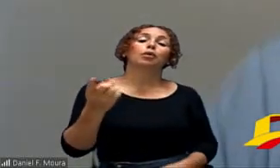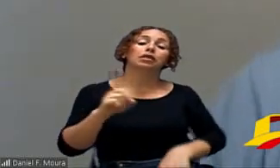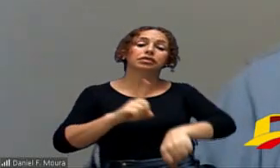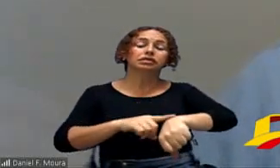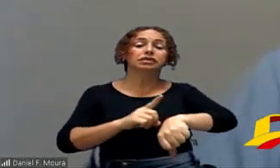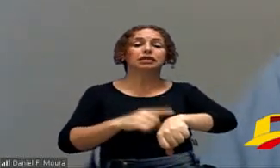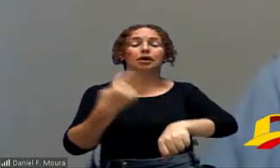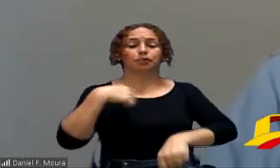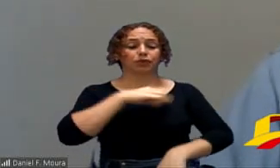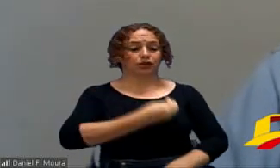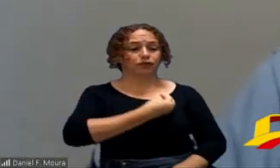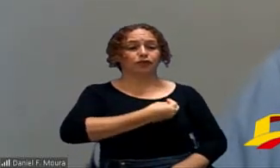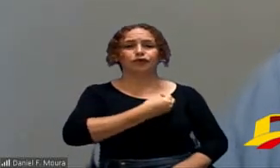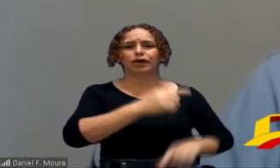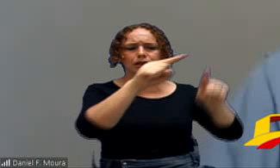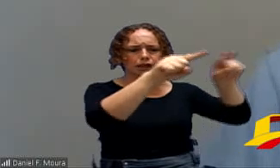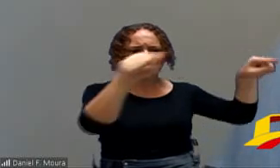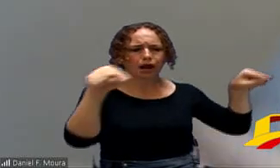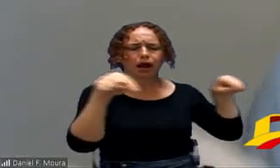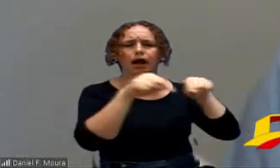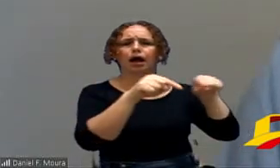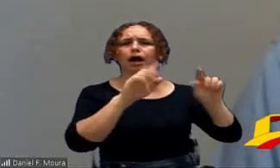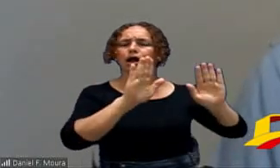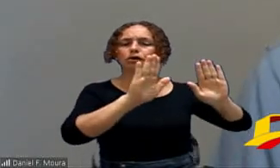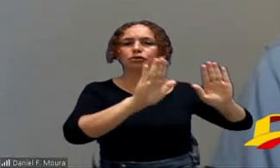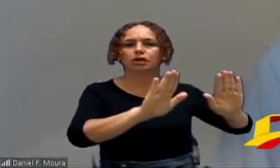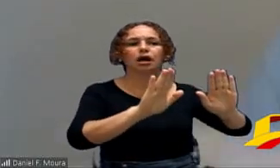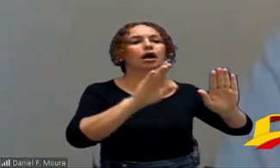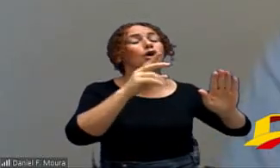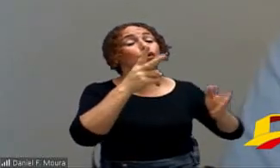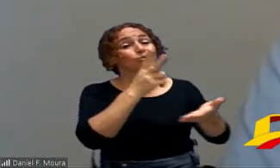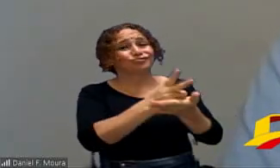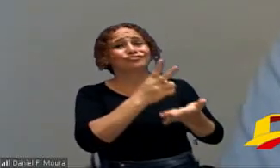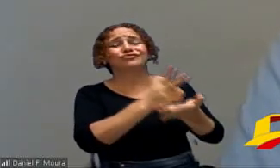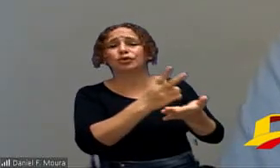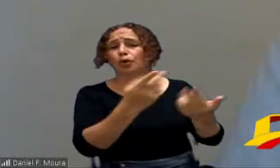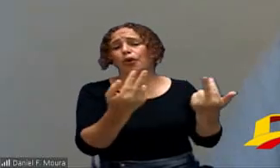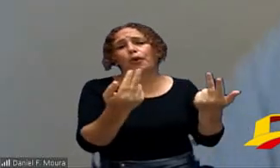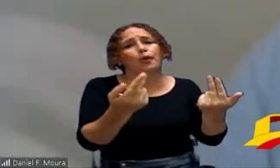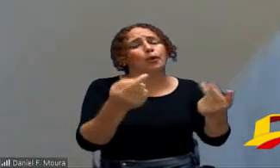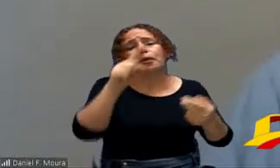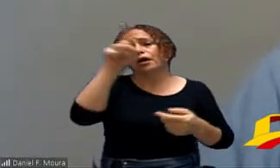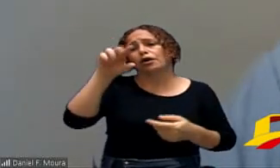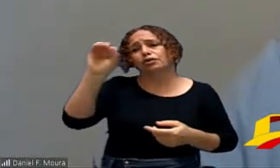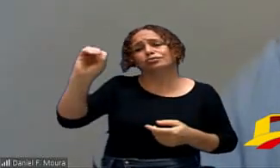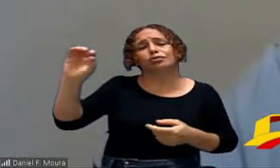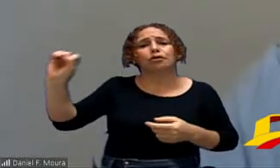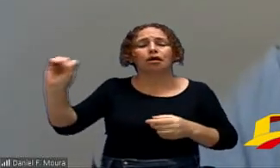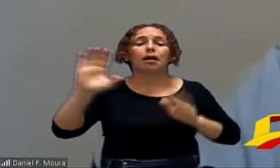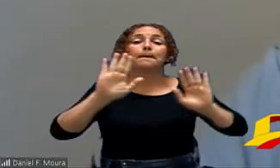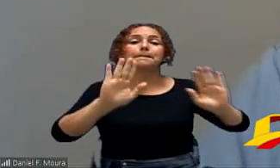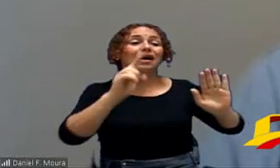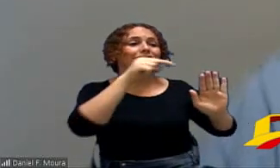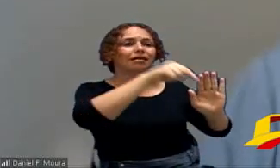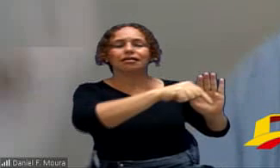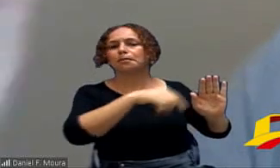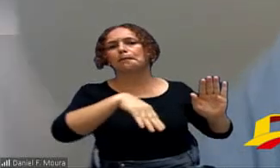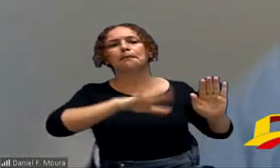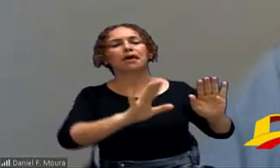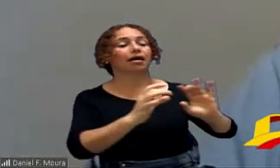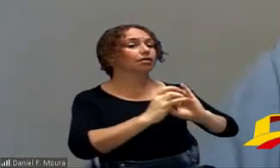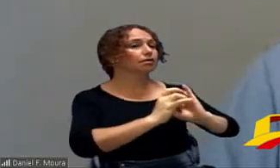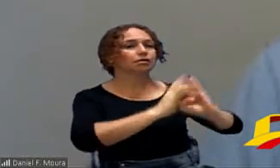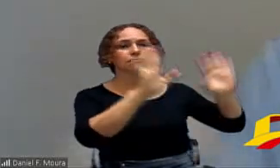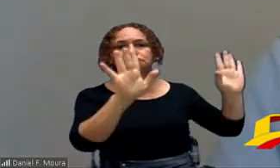não sabia viver em uma vida selvagem, continua sendo cativeiro, só que proporções de vida livre com autonomia que um elefante precisa.